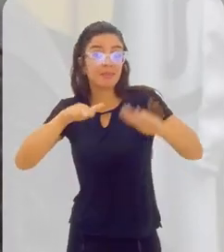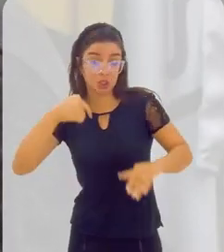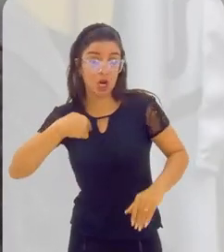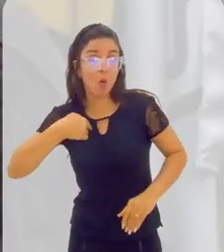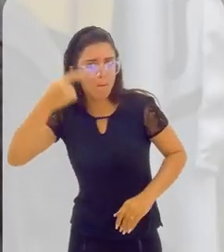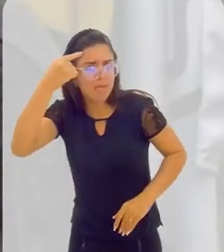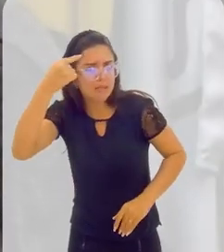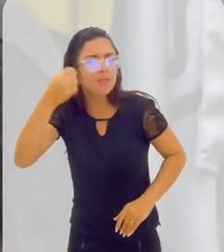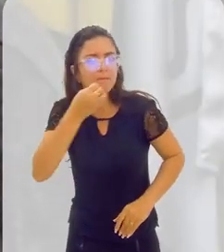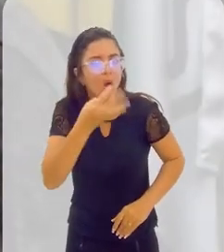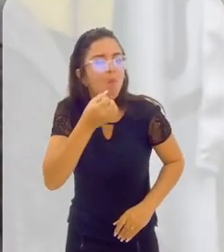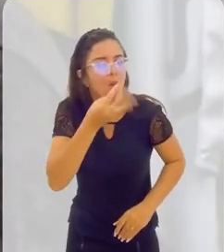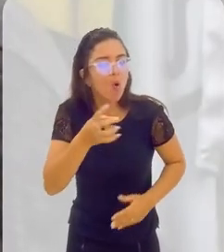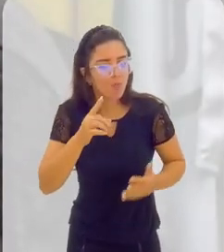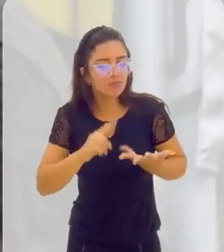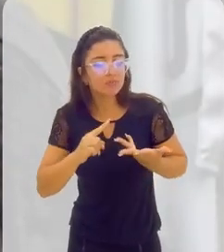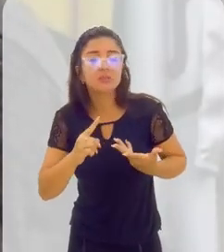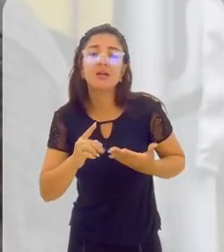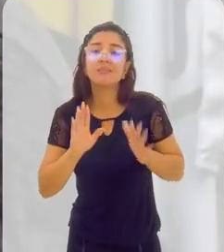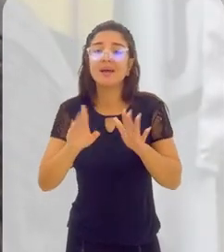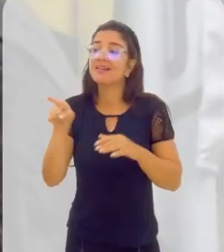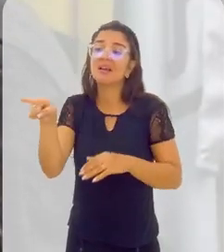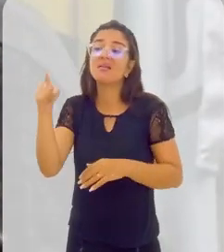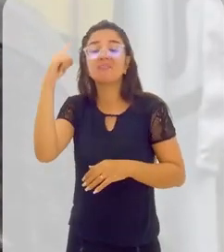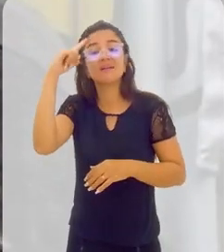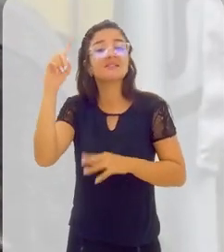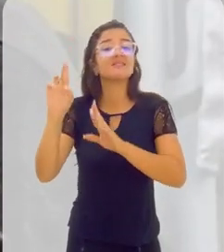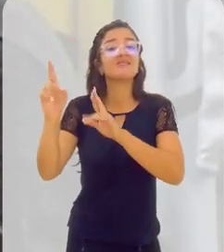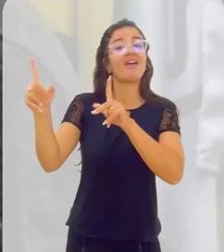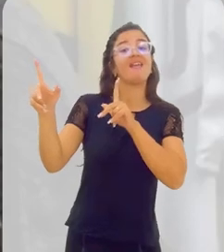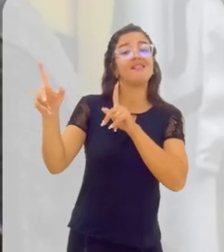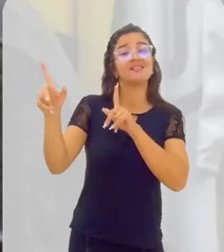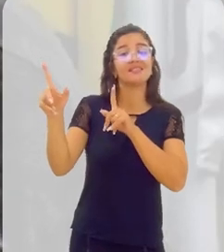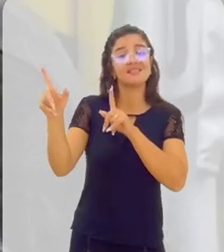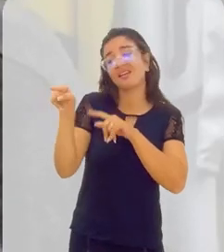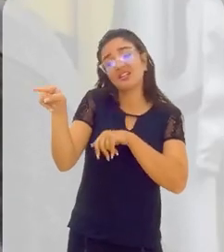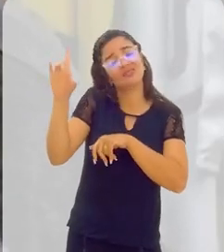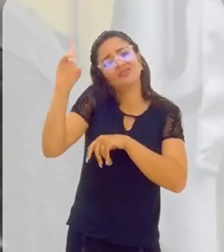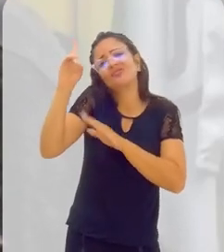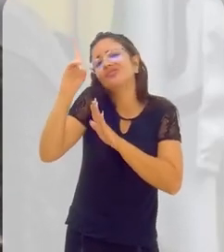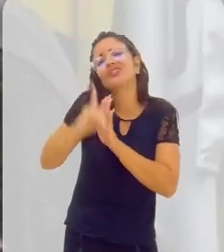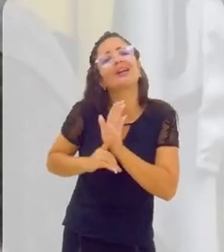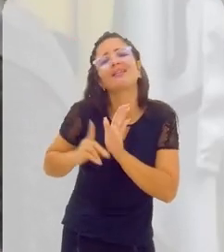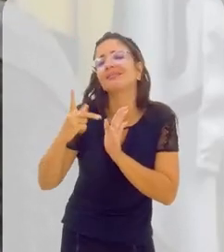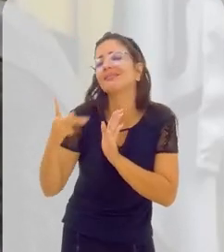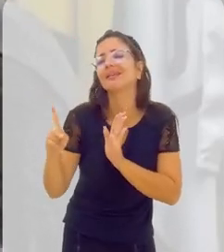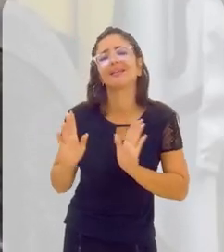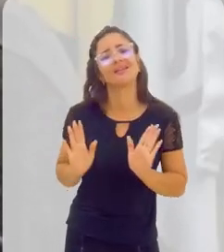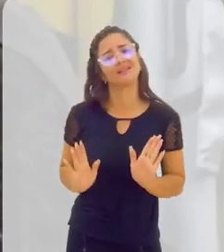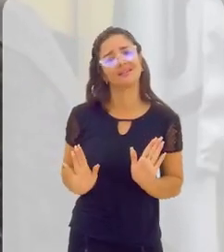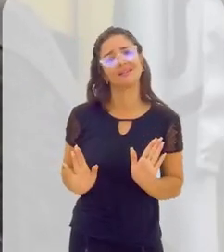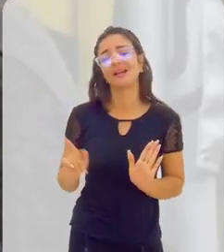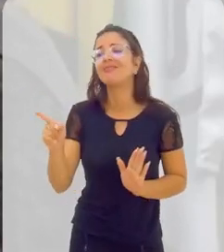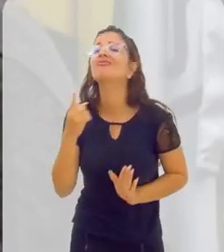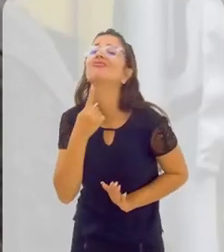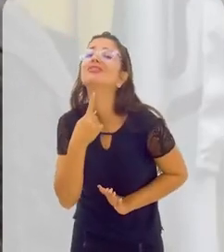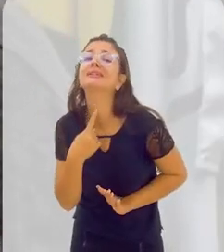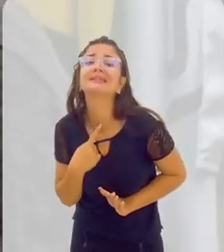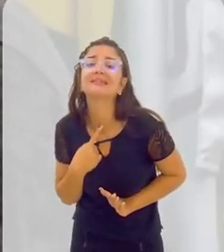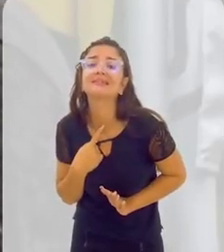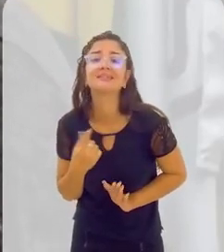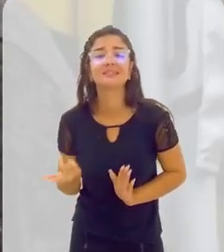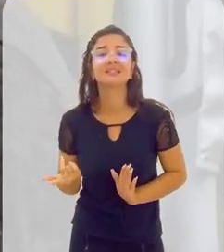para mim eu cidadão e não ele ele tem direito de querer o que ele quer